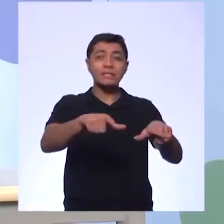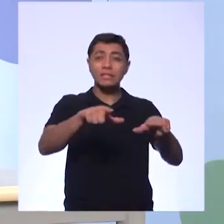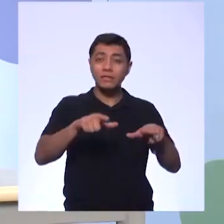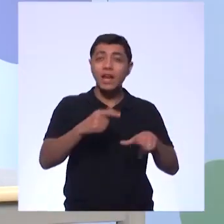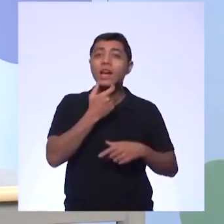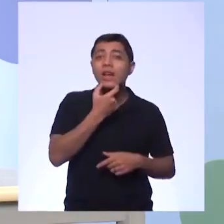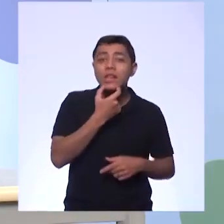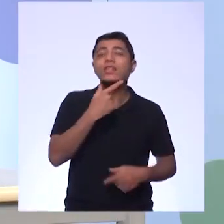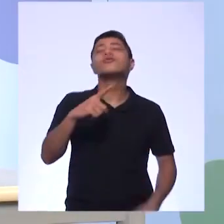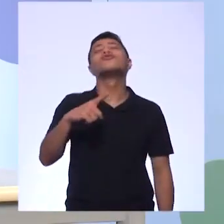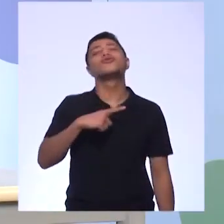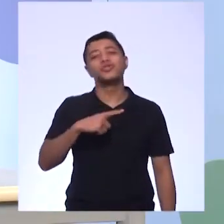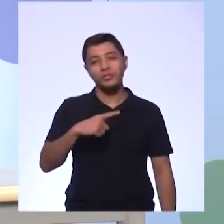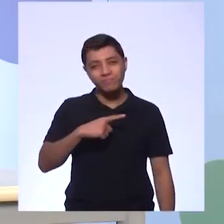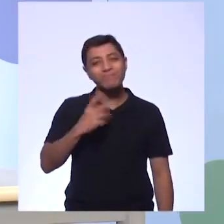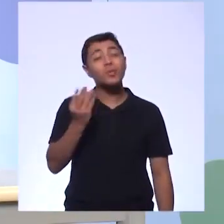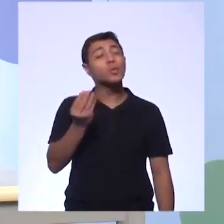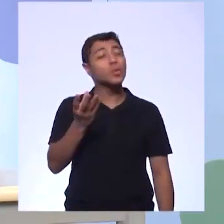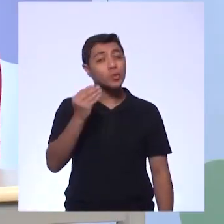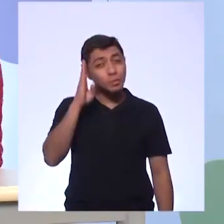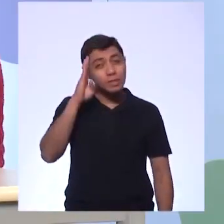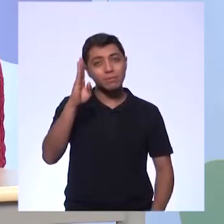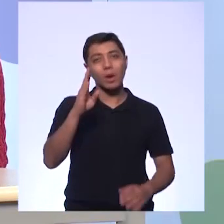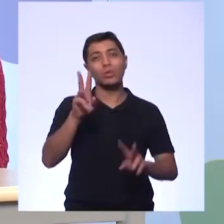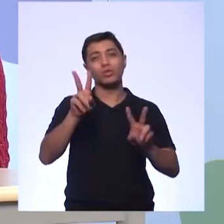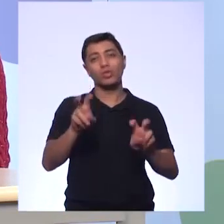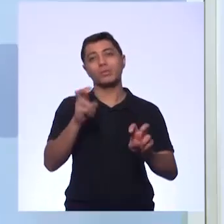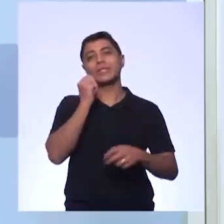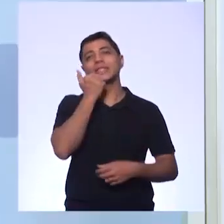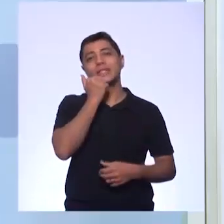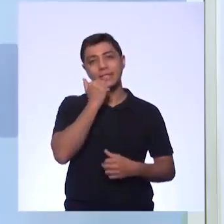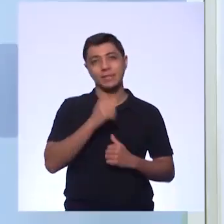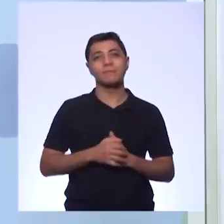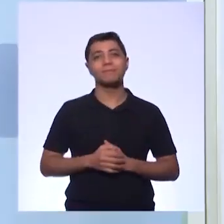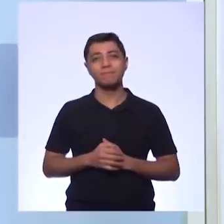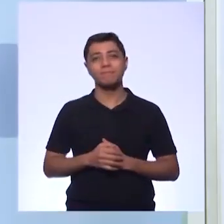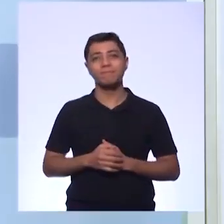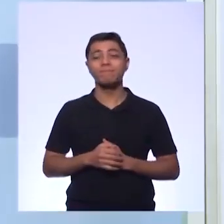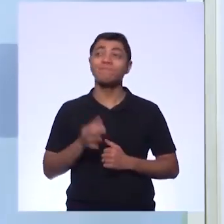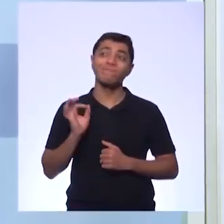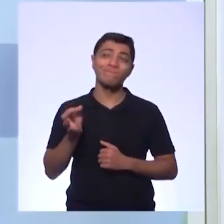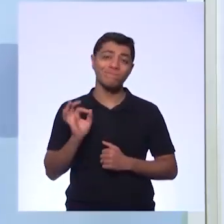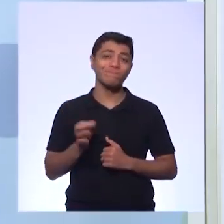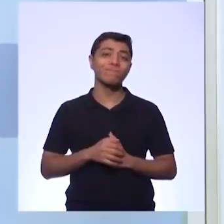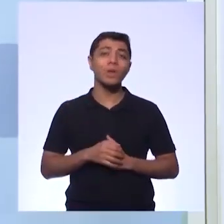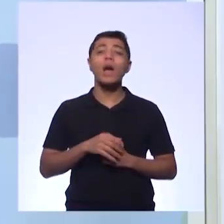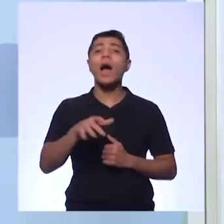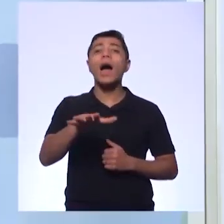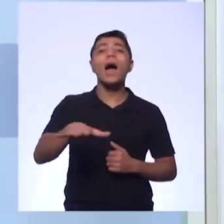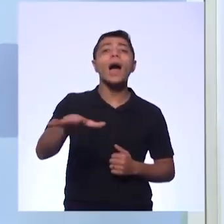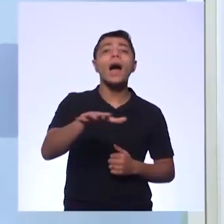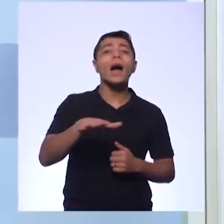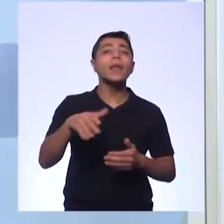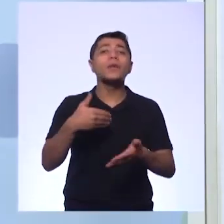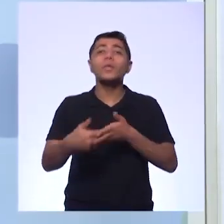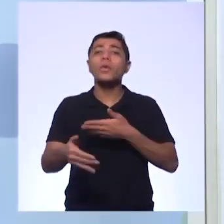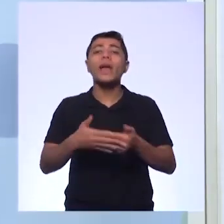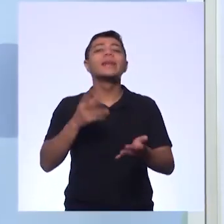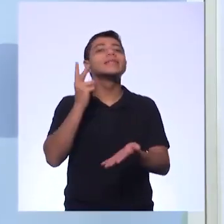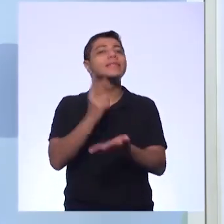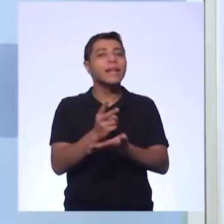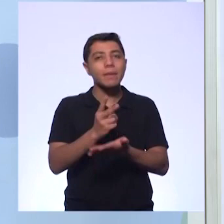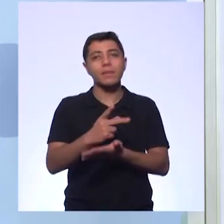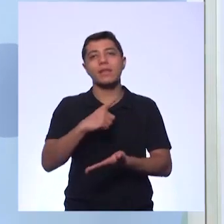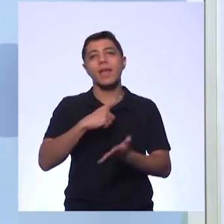pelas publicações científicas, né? também, não importa qual área que você for trabalhar, sempre vai ter texto científico em